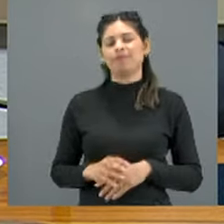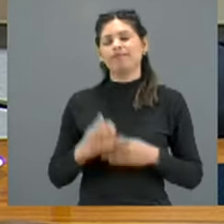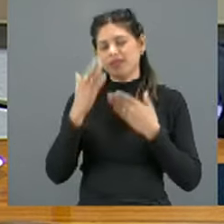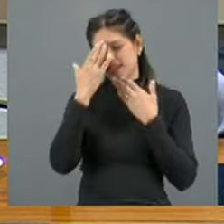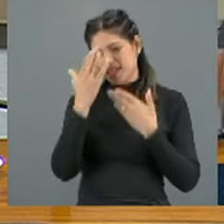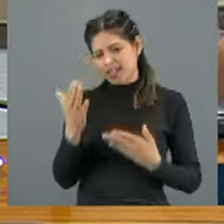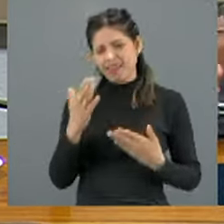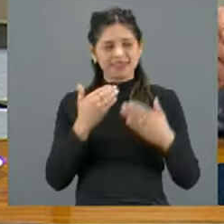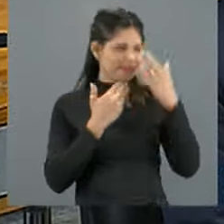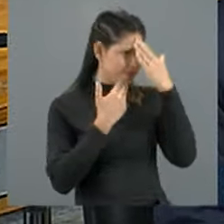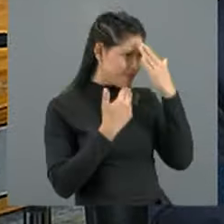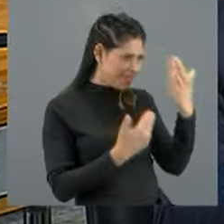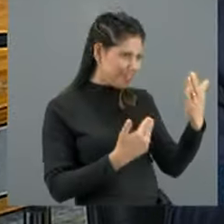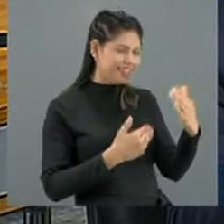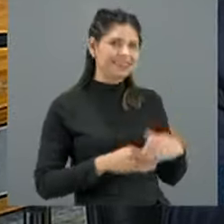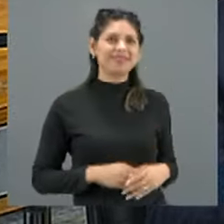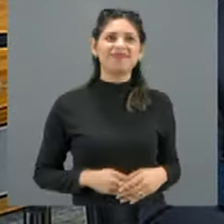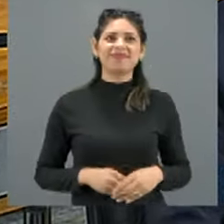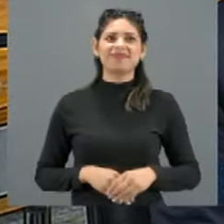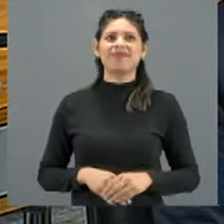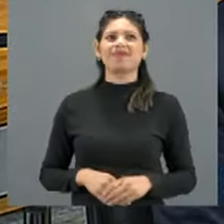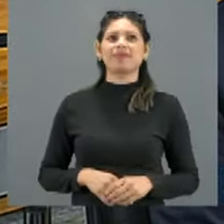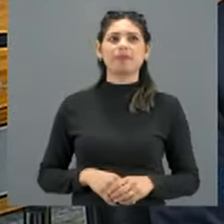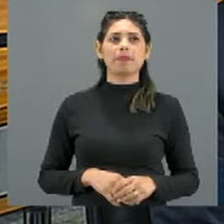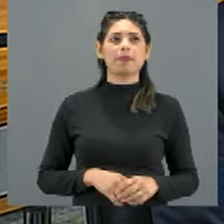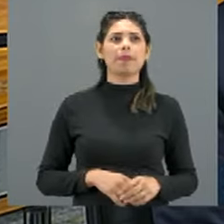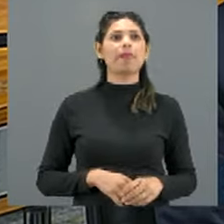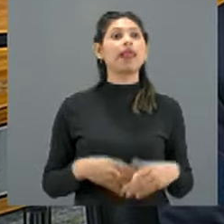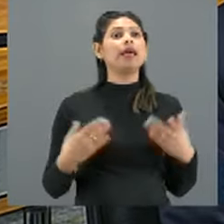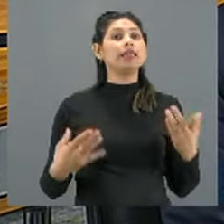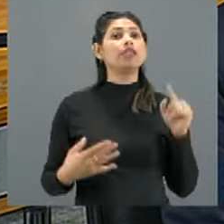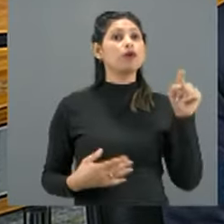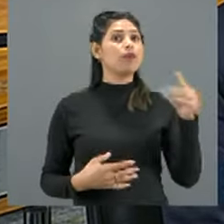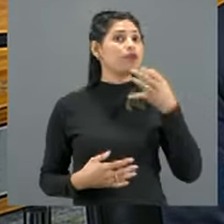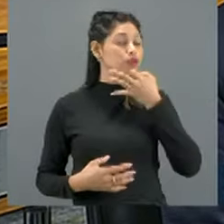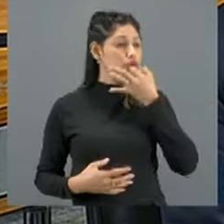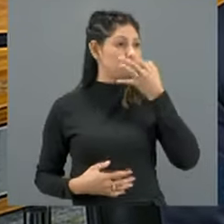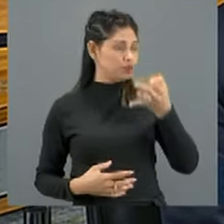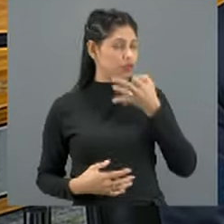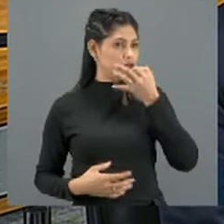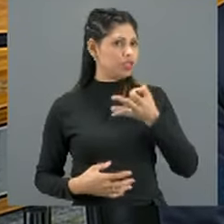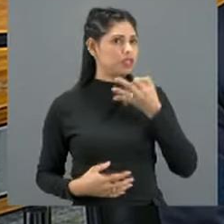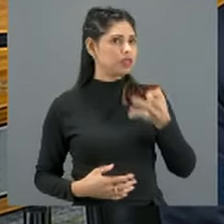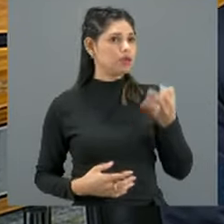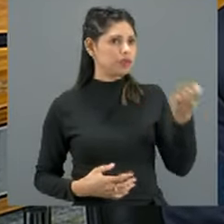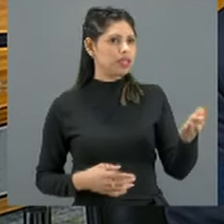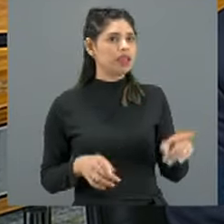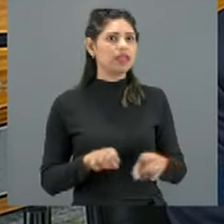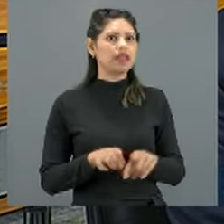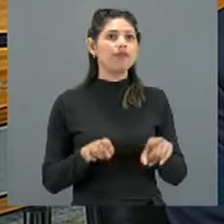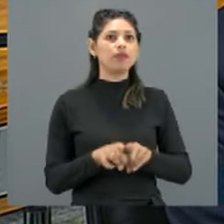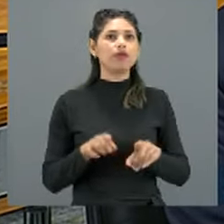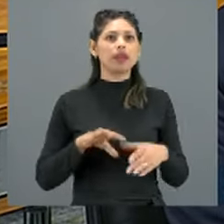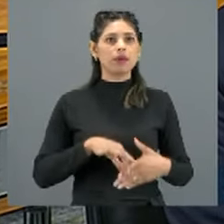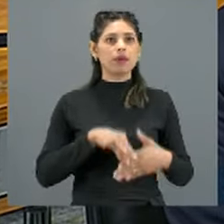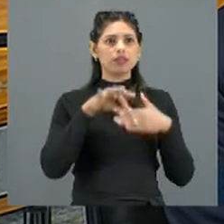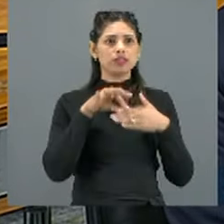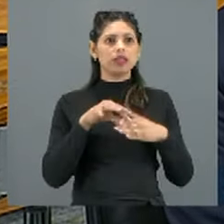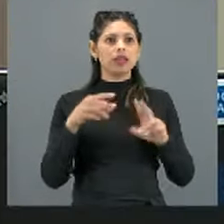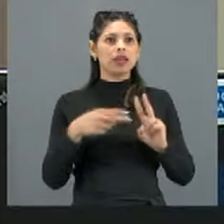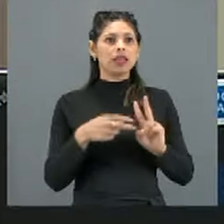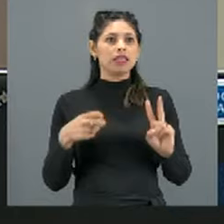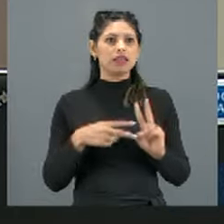Obrigado. A presença do Mauro, que foi a sugestão dele, o convite a essas duas lideranças indígenas. Por último, só encerrar de vez,